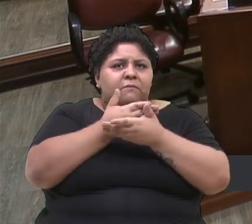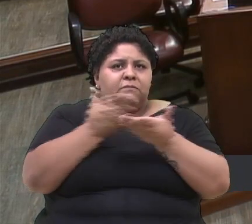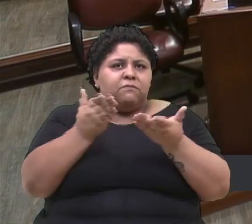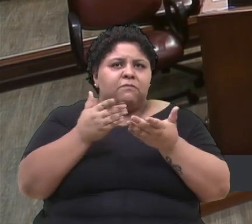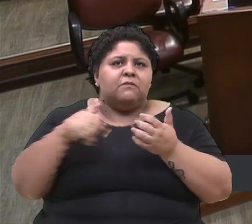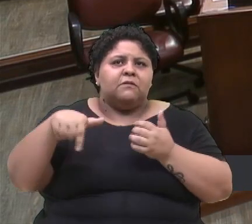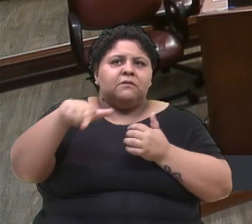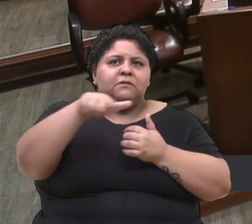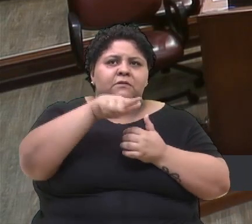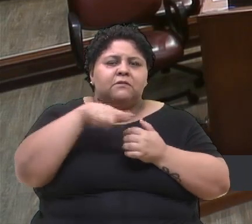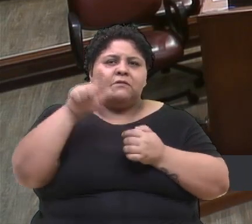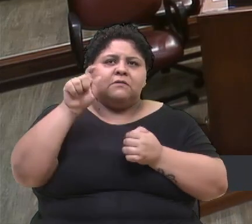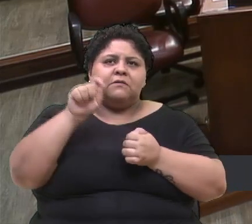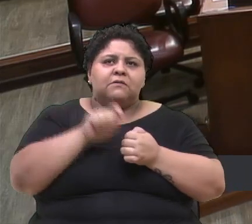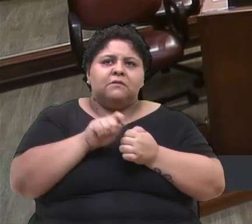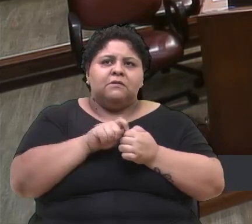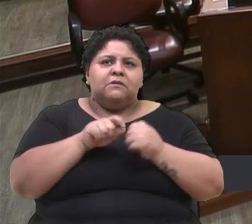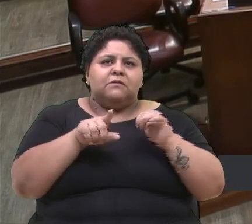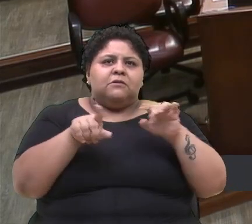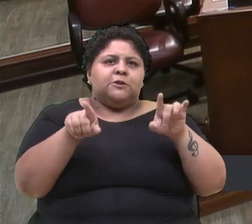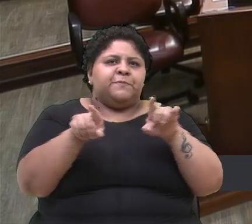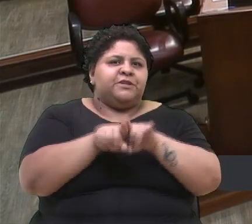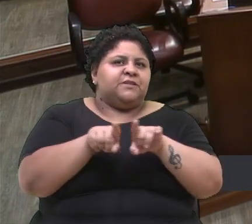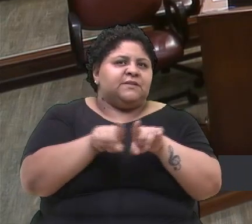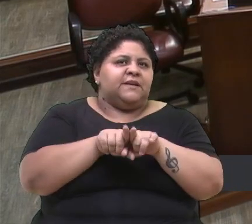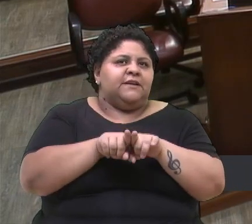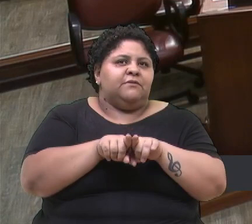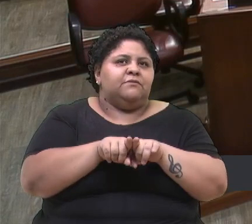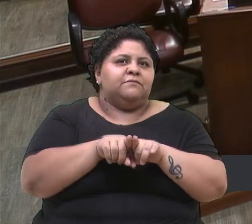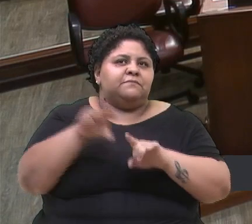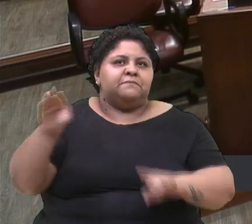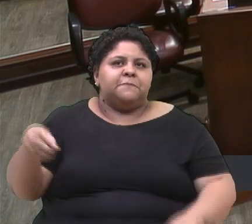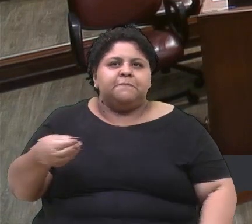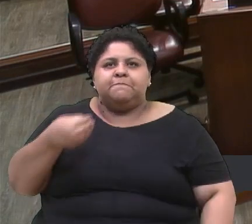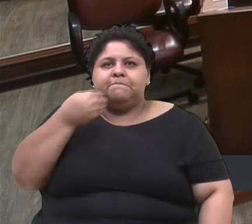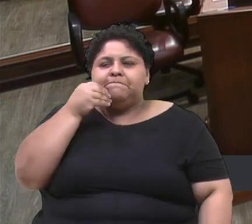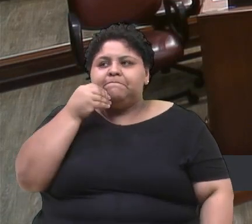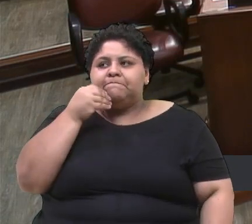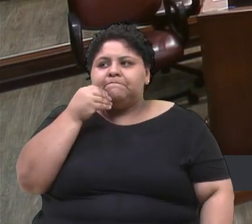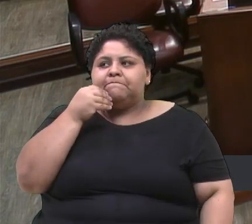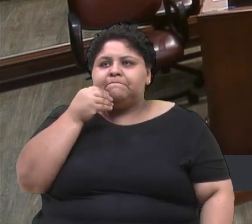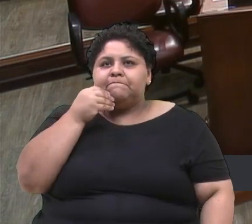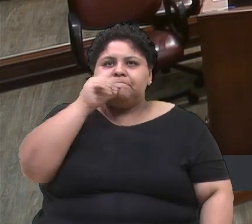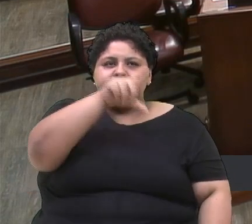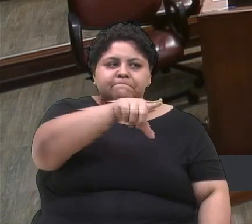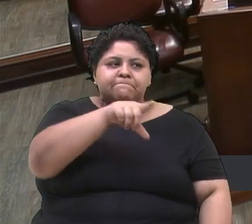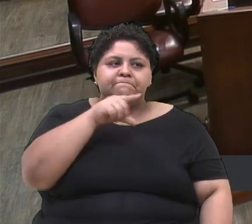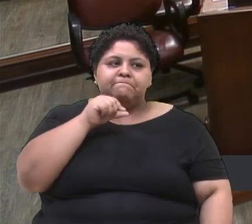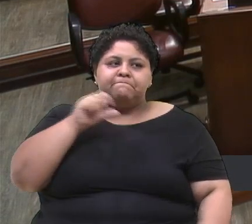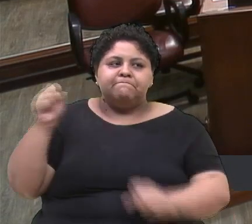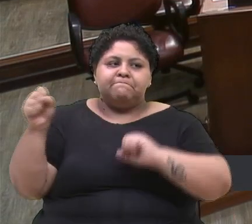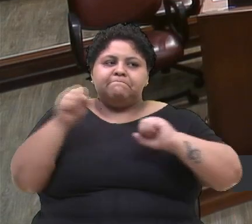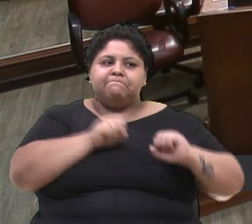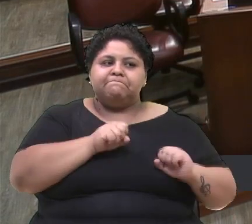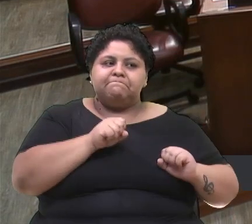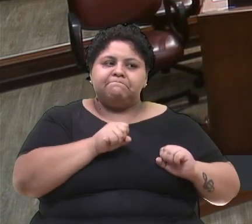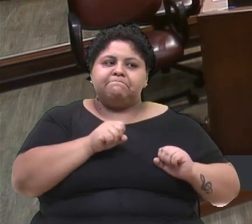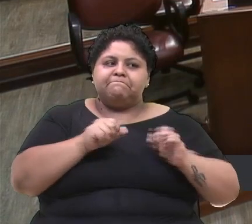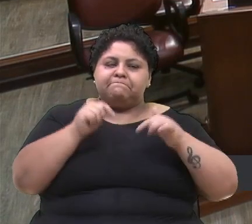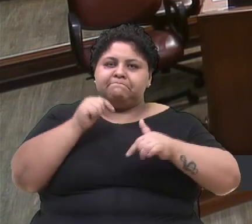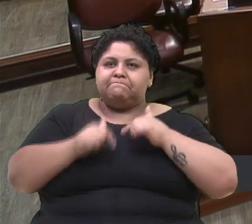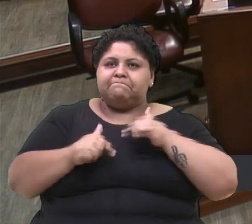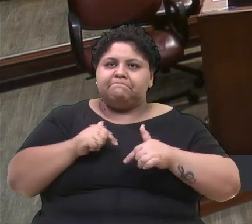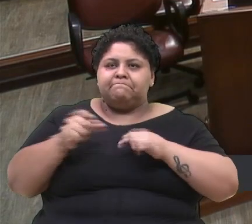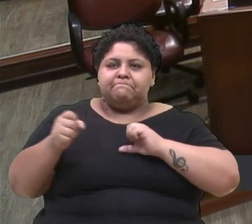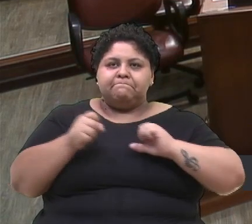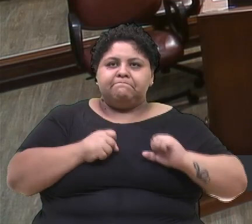fazermos com que estas oportunidades e também sugestões possam ser executadas pelo Poder